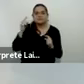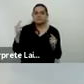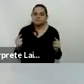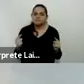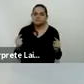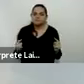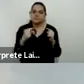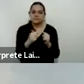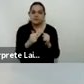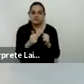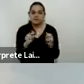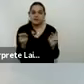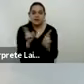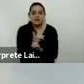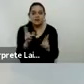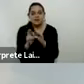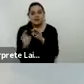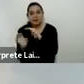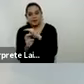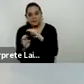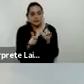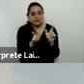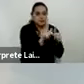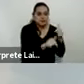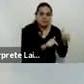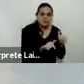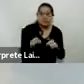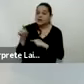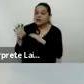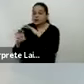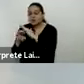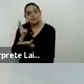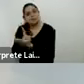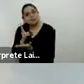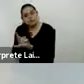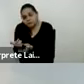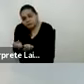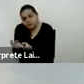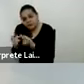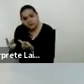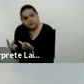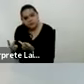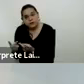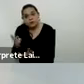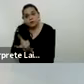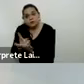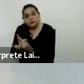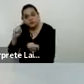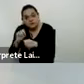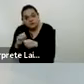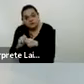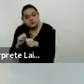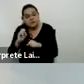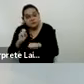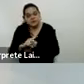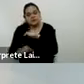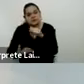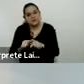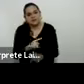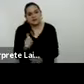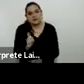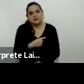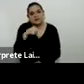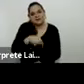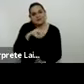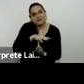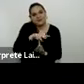empresas para que elas continuem competitivas no Paraná, mas que continuem gerando empregos e boas condições de trabalho. Obrigado a